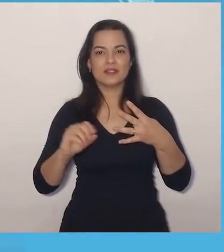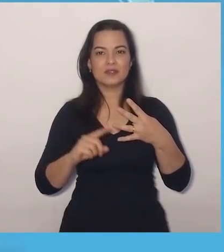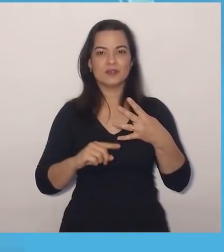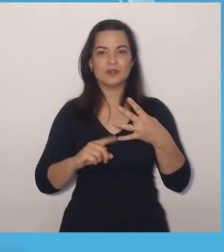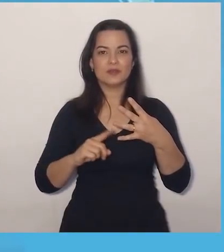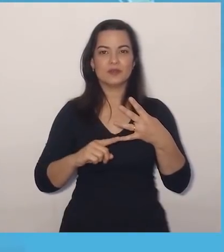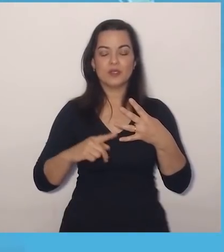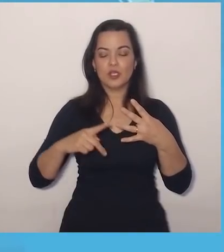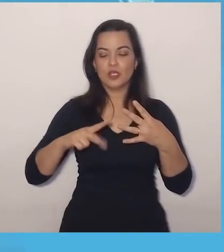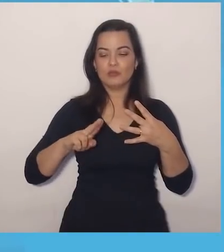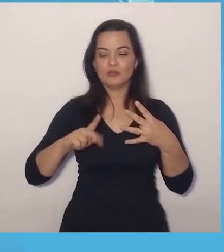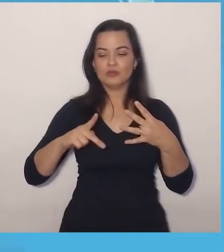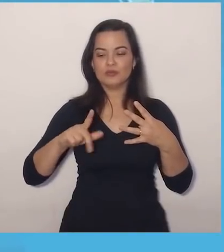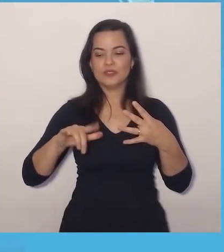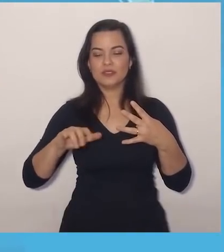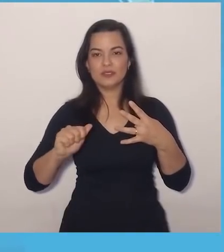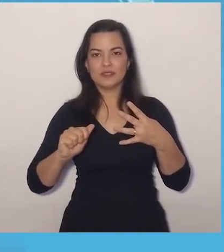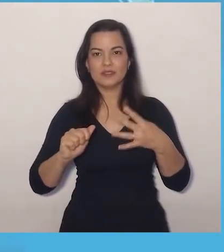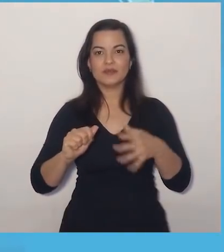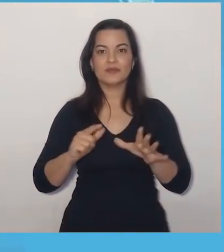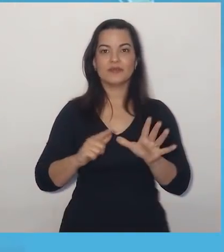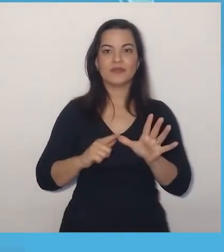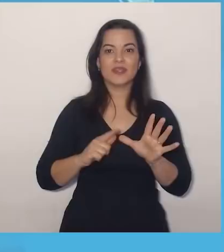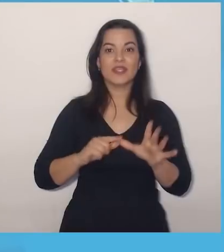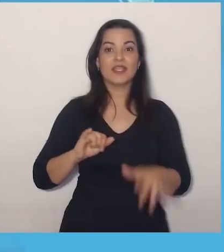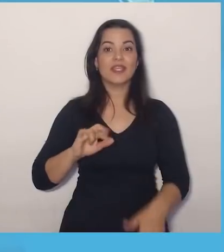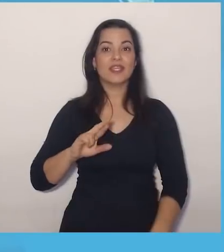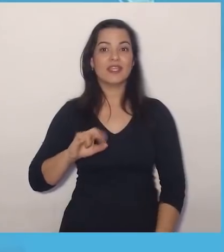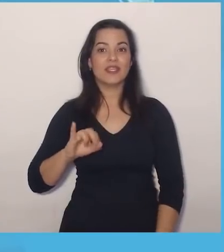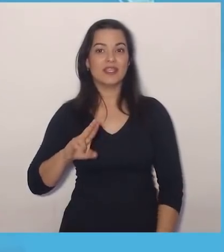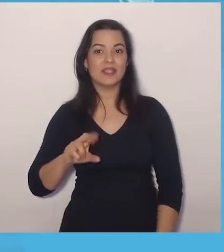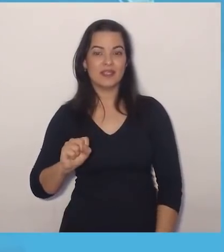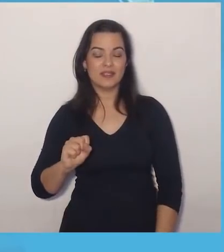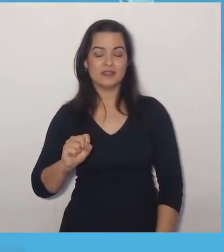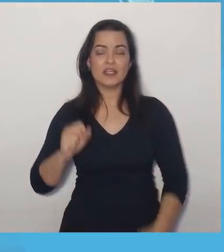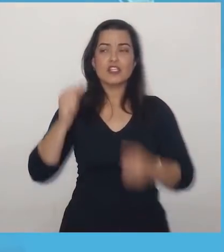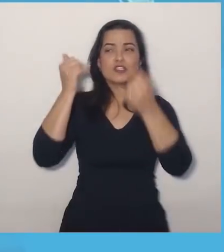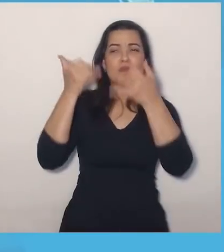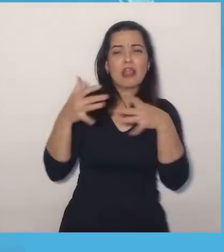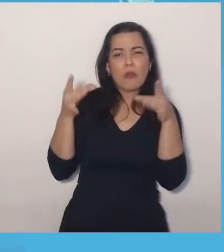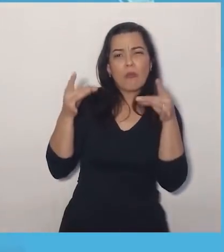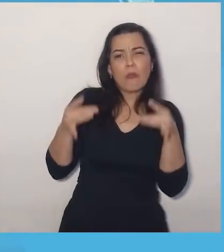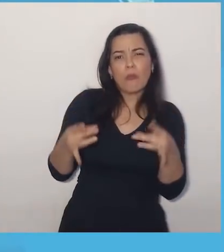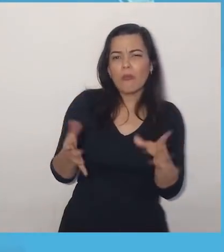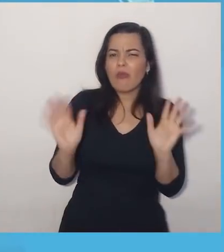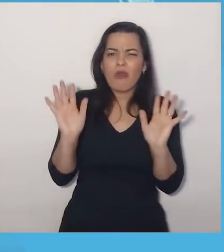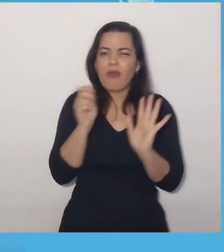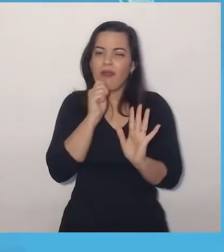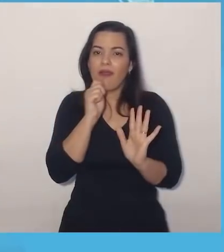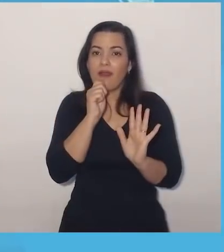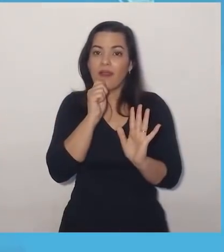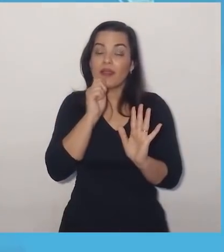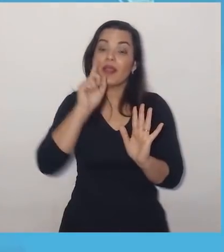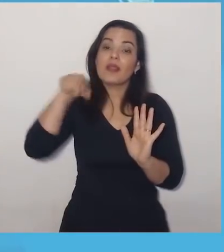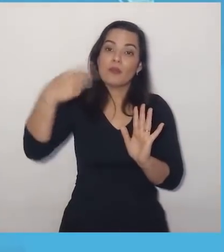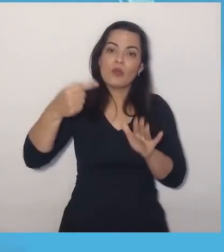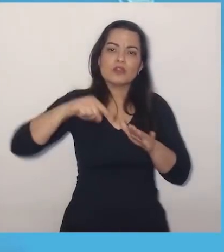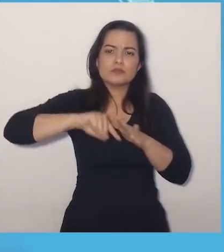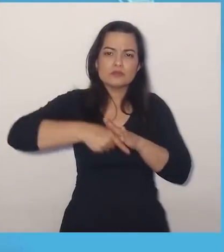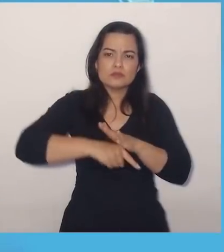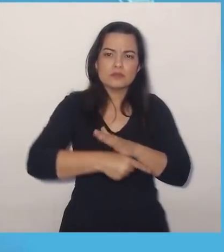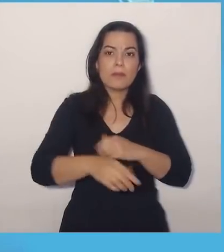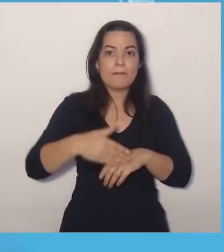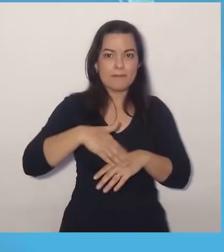uma lente. A Pro não vai explicar com detalhes cada uma dessas partes, que vocês vão aprofundar isso em